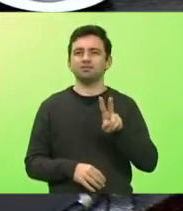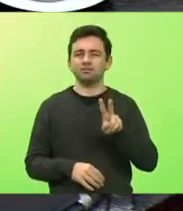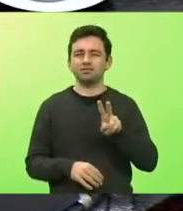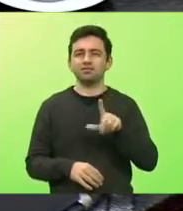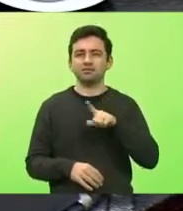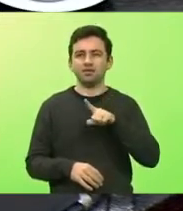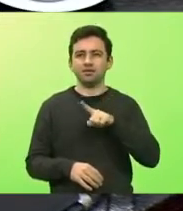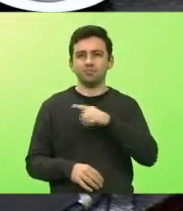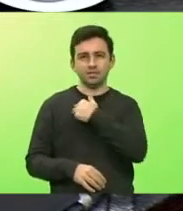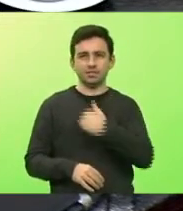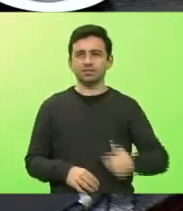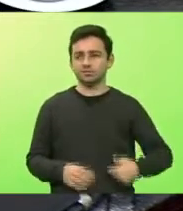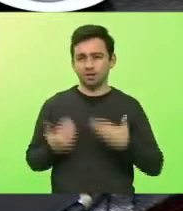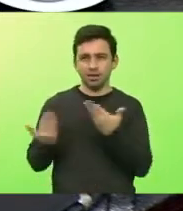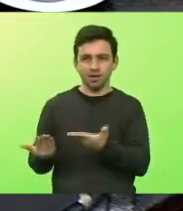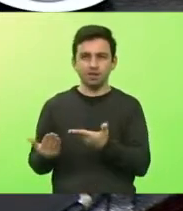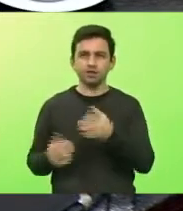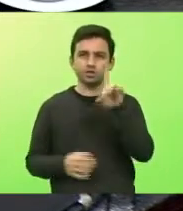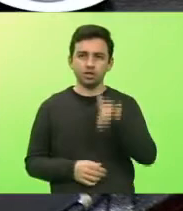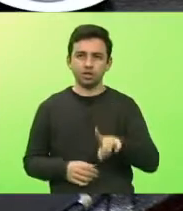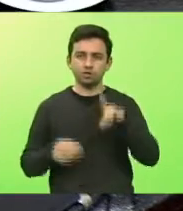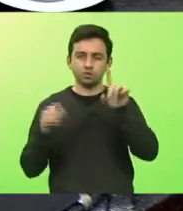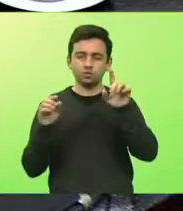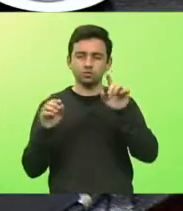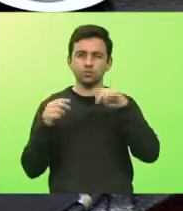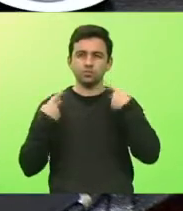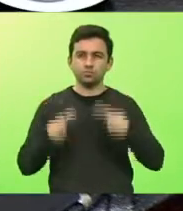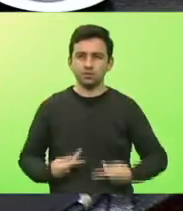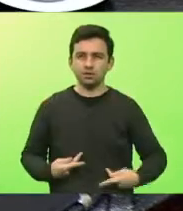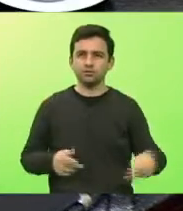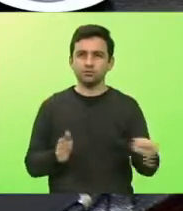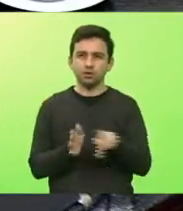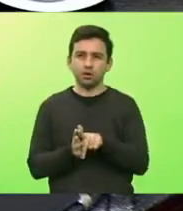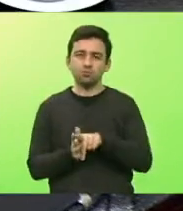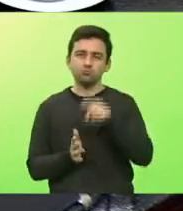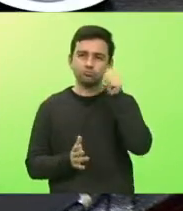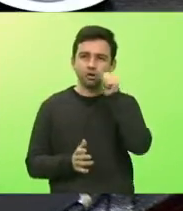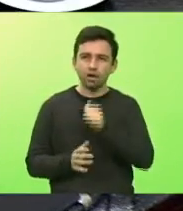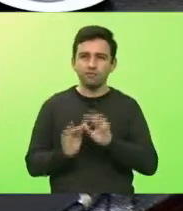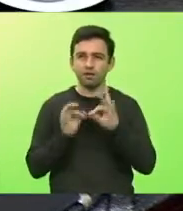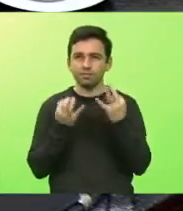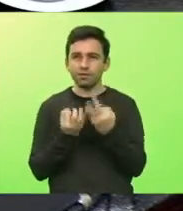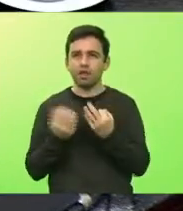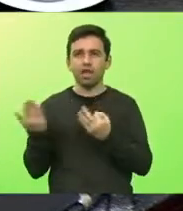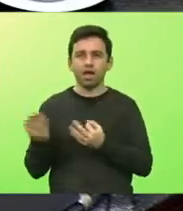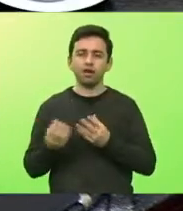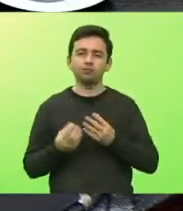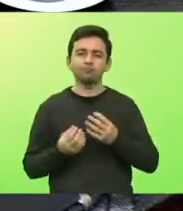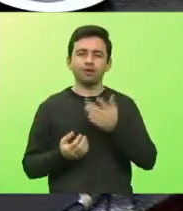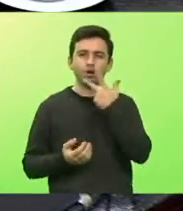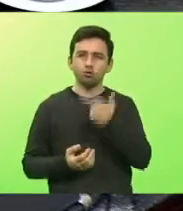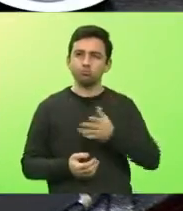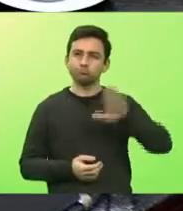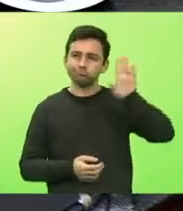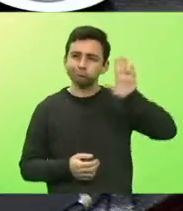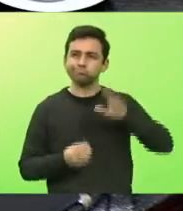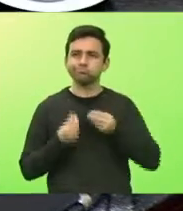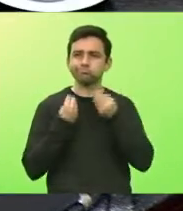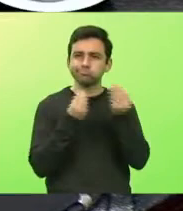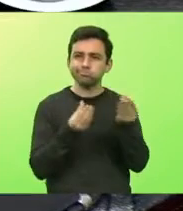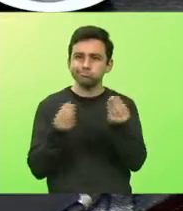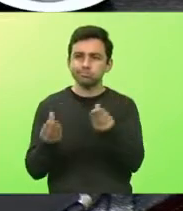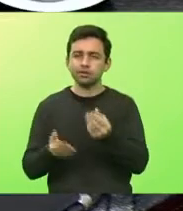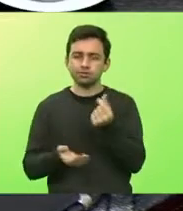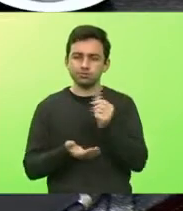Família se dedicou a entregar doações, recursos, a fazer promessas também de recursos que virão